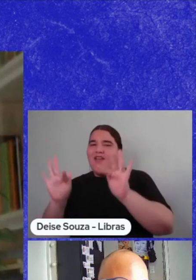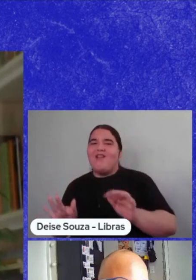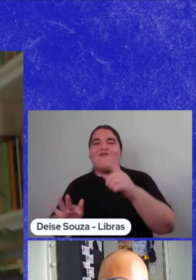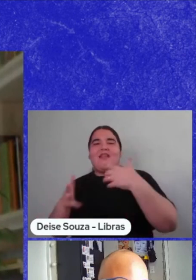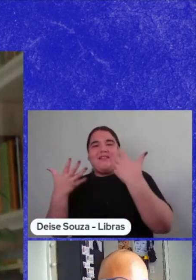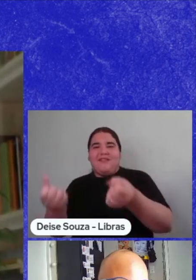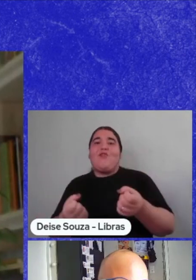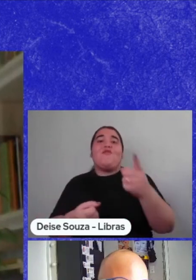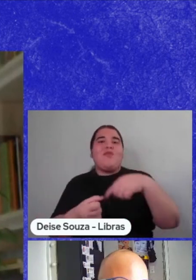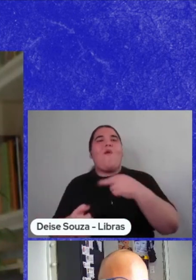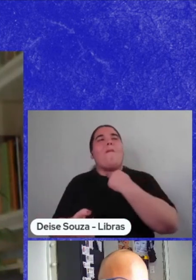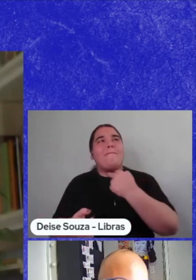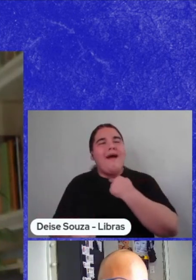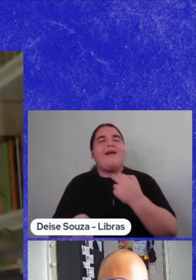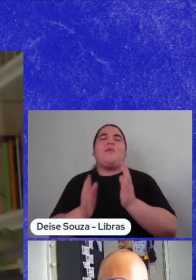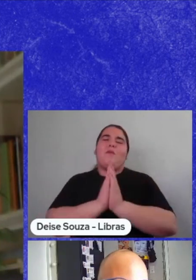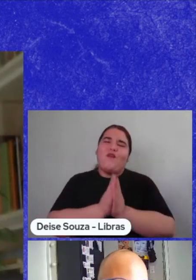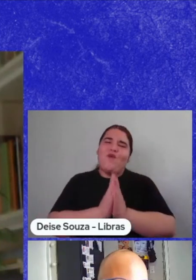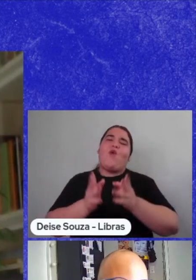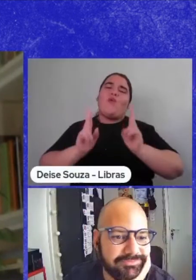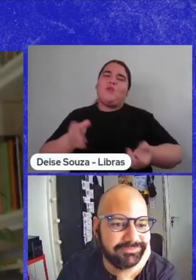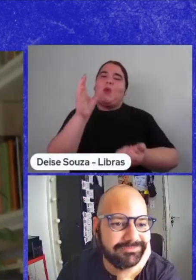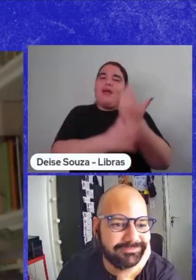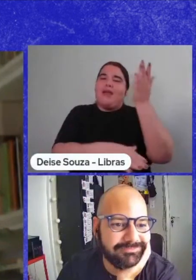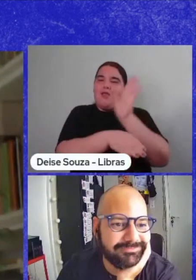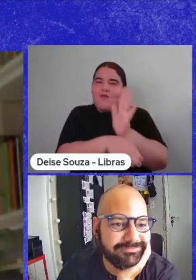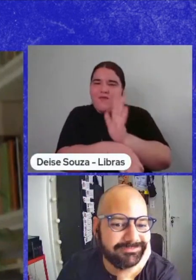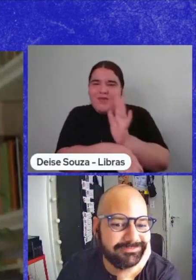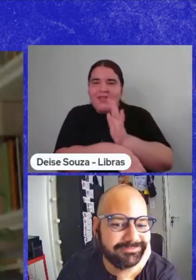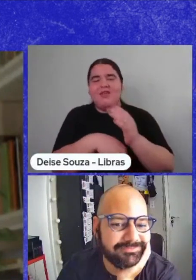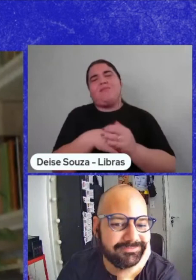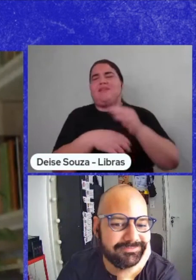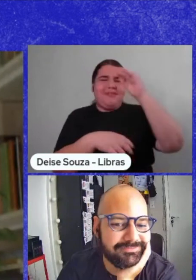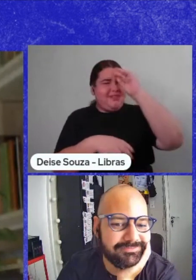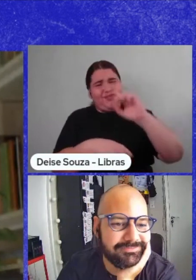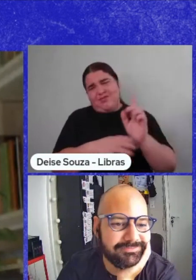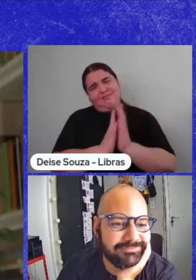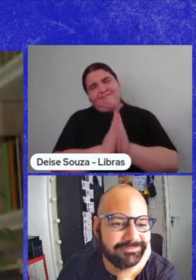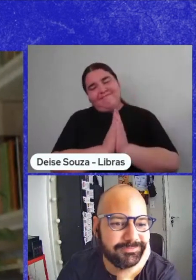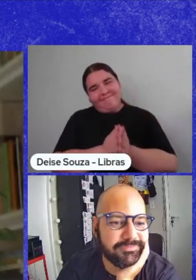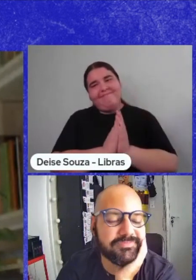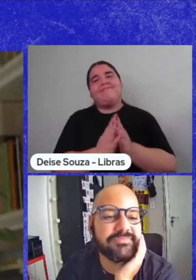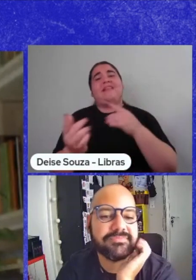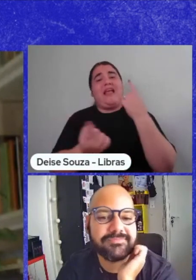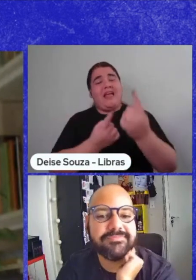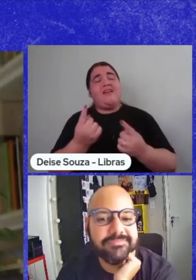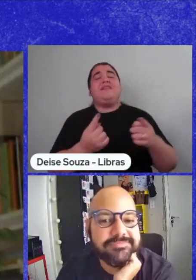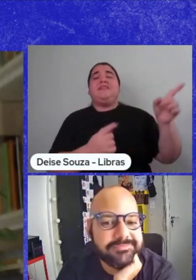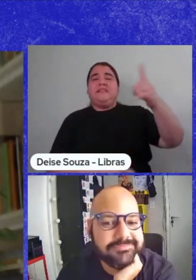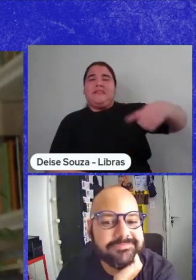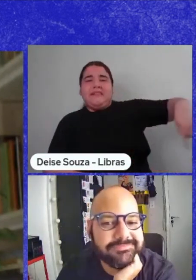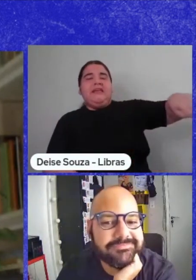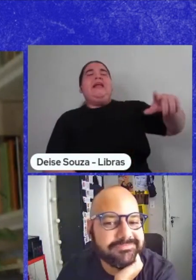com esses trabalhos. Continuem contando histórias, continuem fazendo filmes. Não desistam, por mais que às vezes eles tentam fazer que a gente desista,